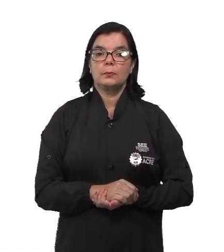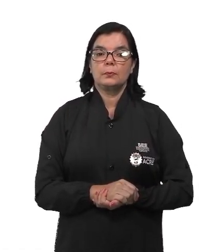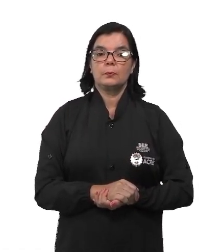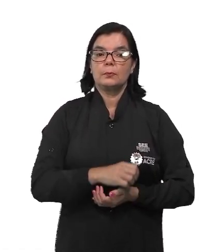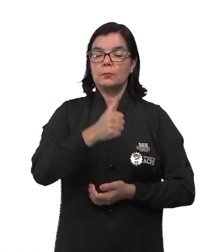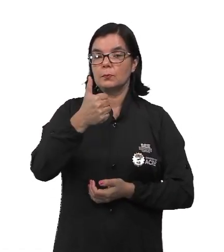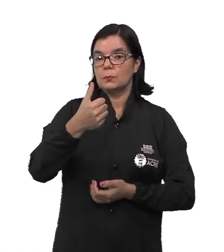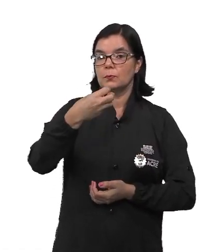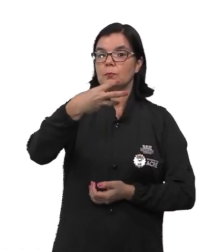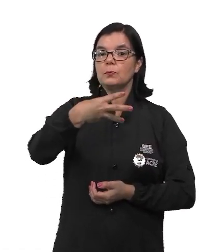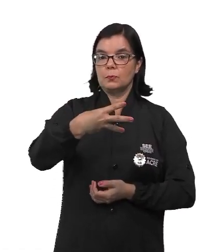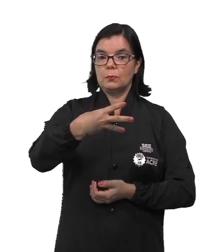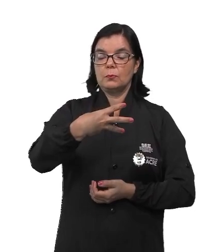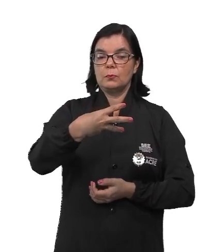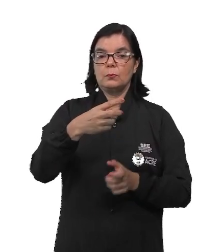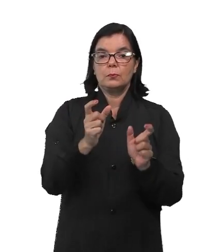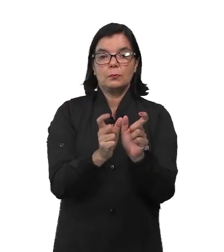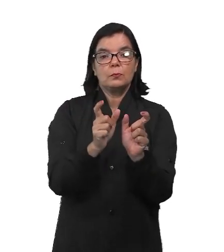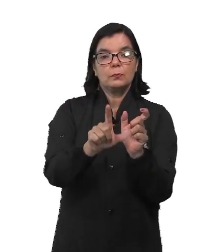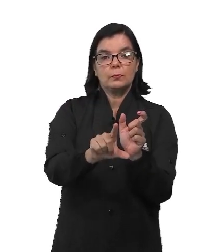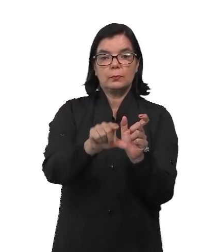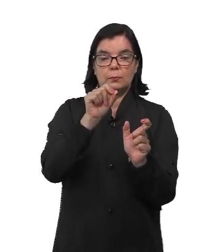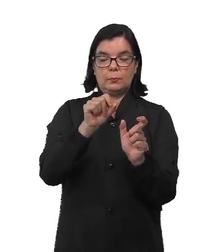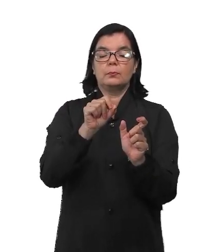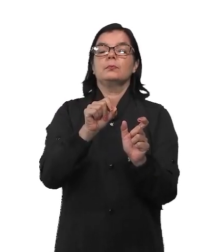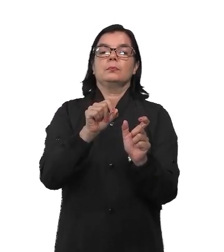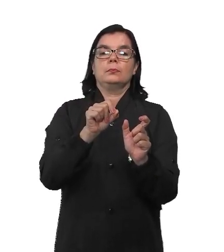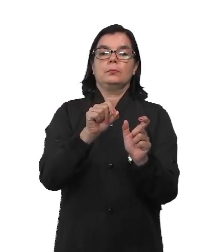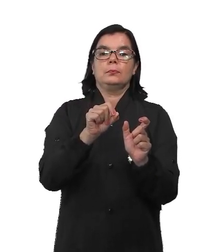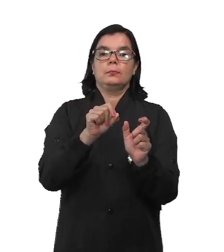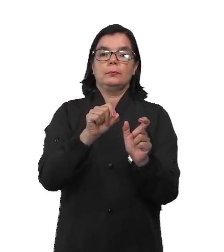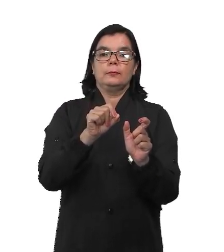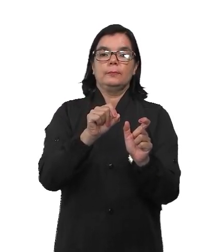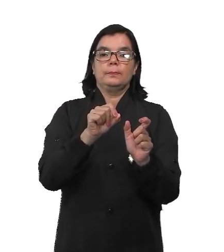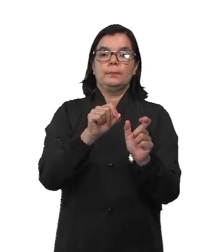13. E a mediana agora